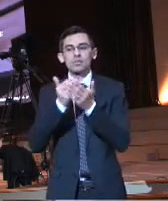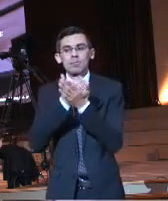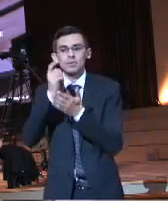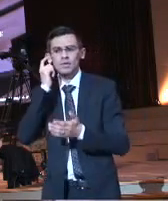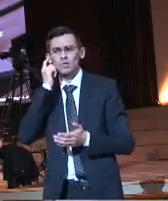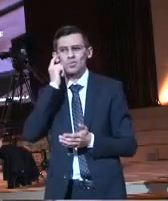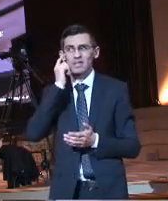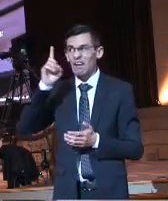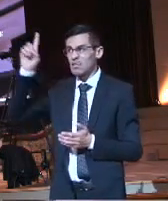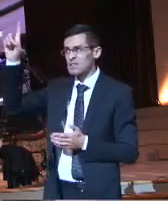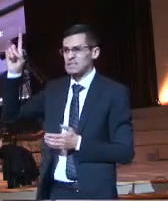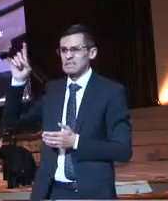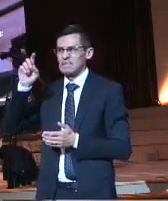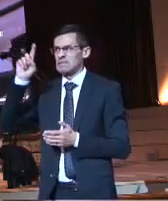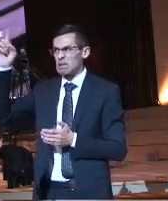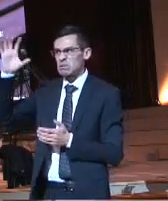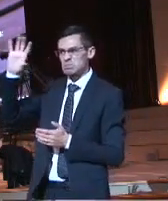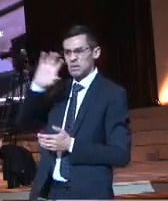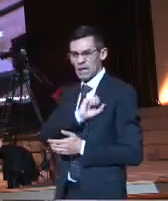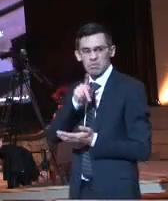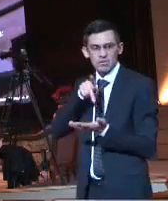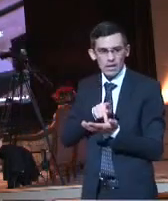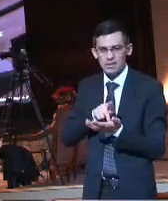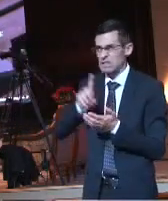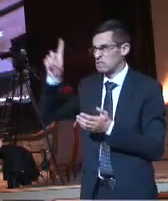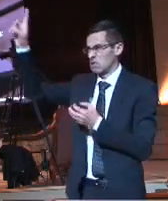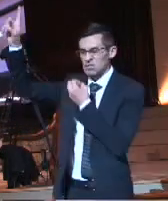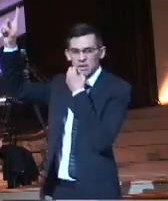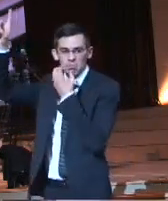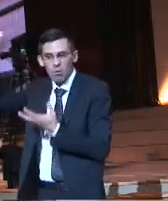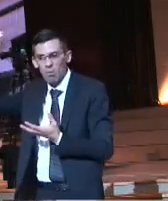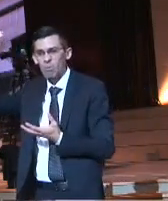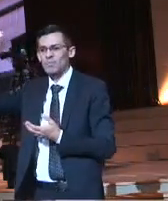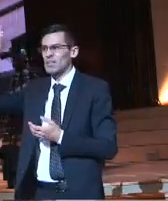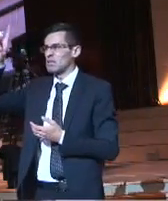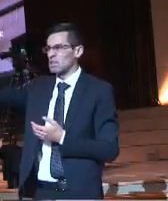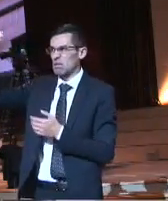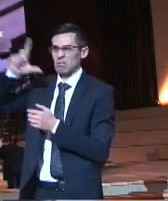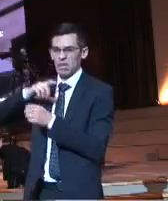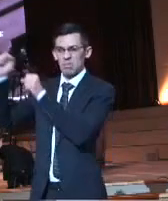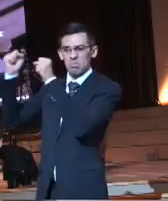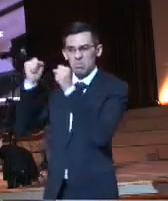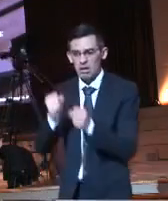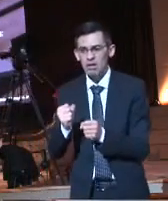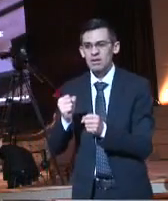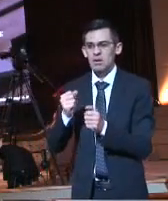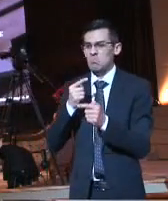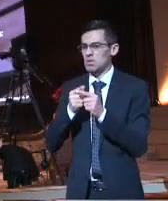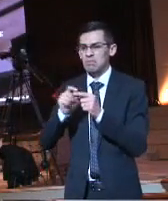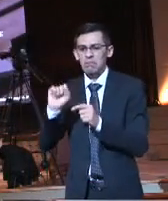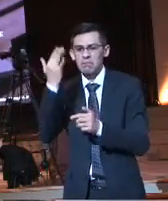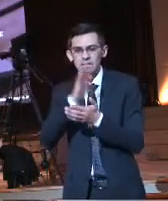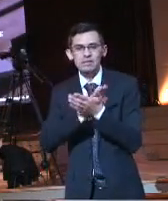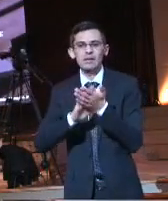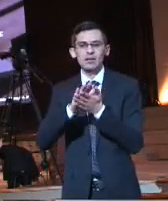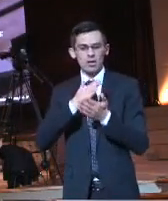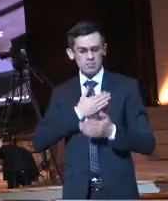Será que Deus me ama? Será que Deus é bom mesmo? Será que Deus detém todo o poder do universo? Será